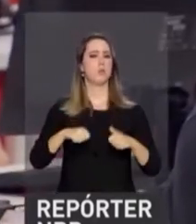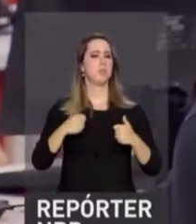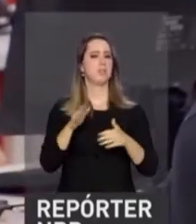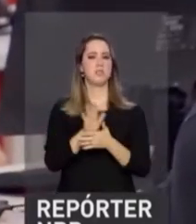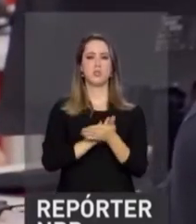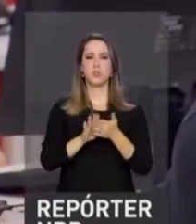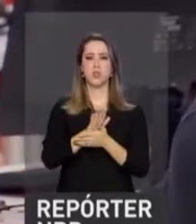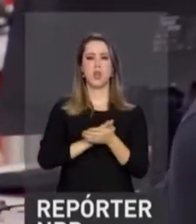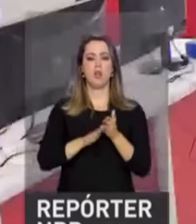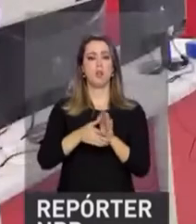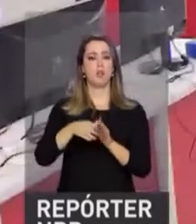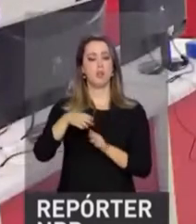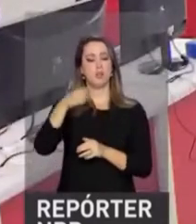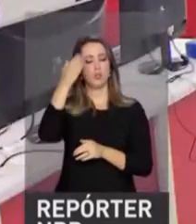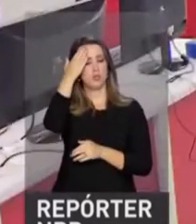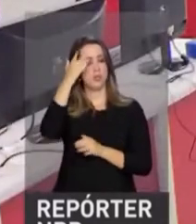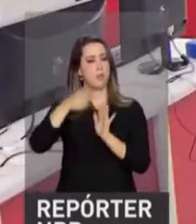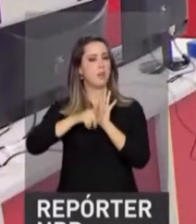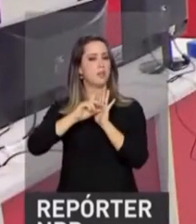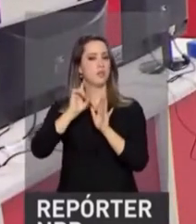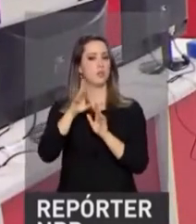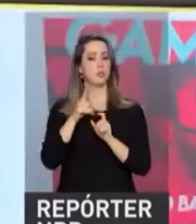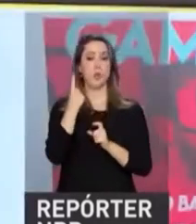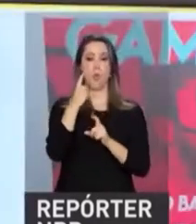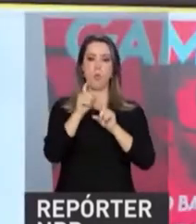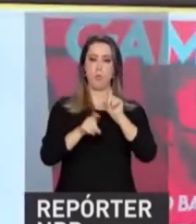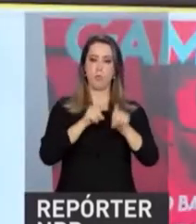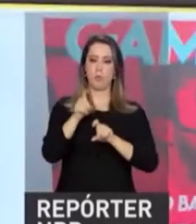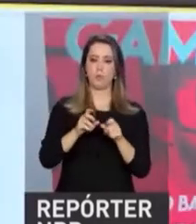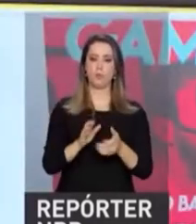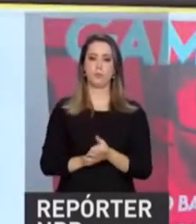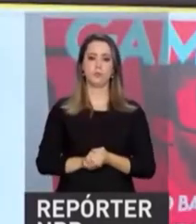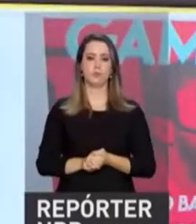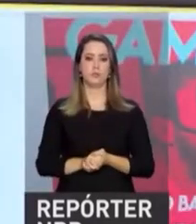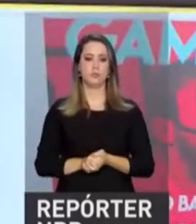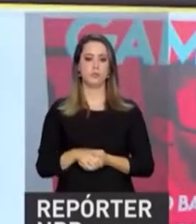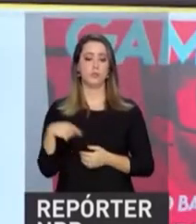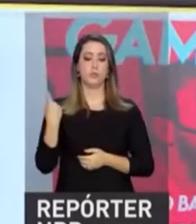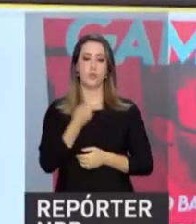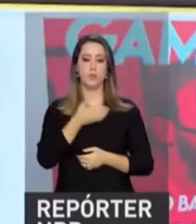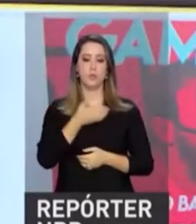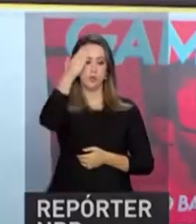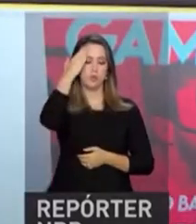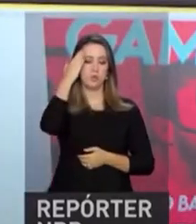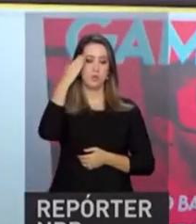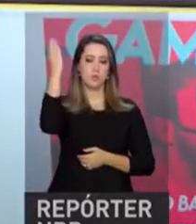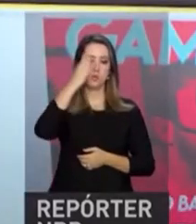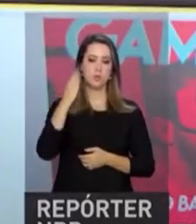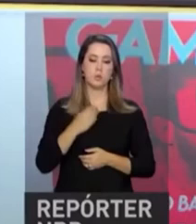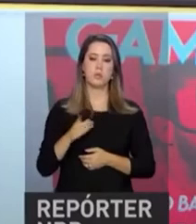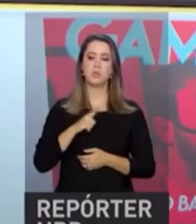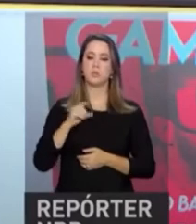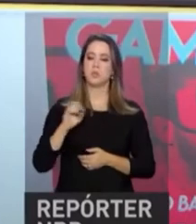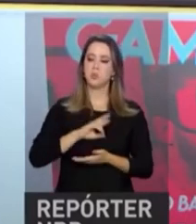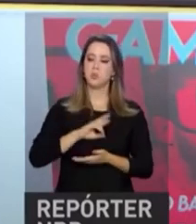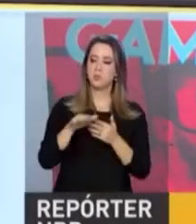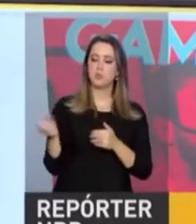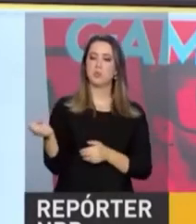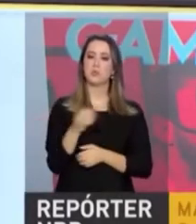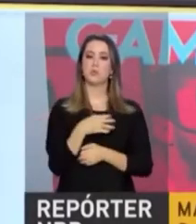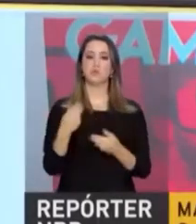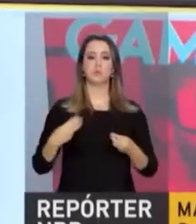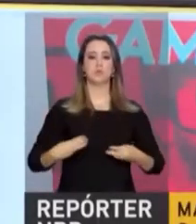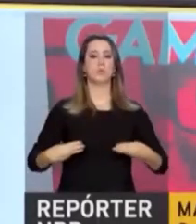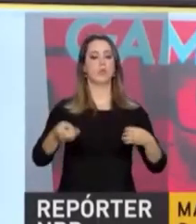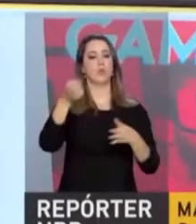exige nenhum conhecimento prévio, apenas um computador. A gente sabe que o Brasil é muito aberto a todas essas novidades, então o